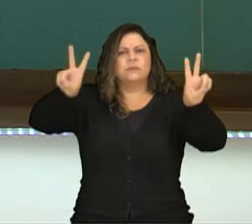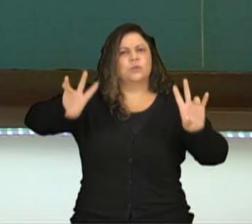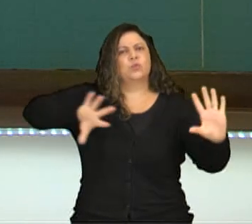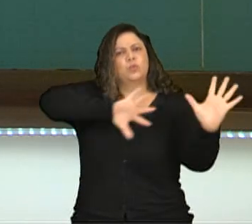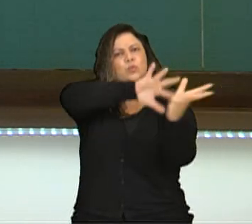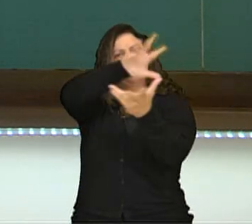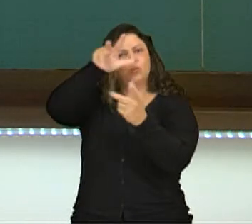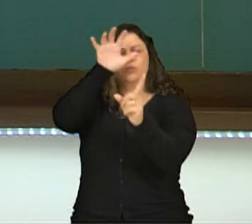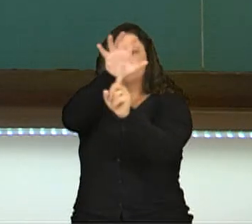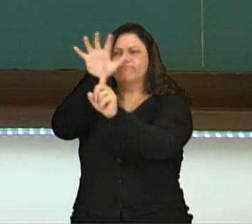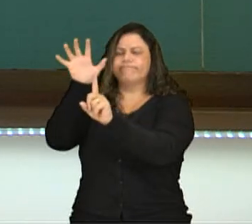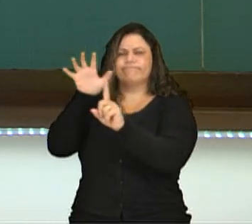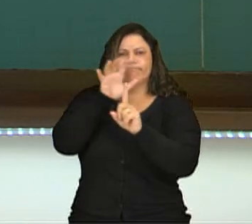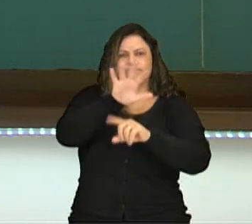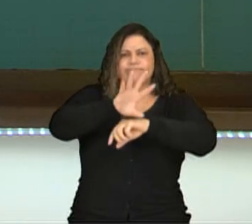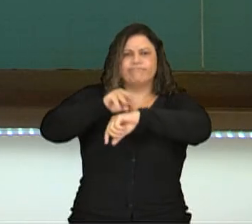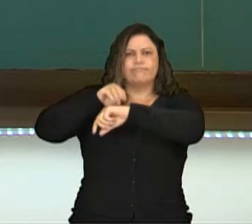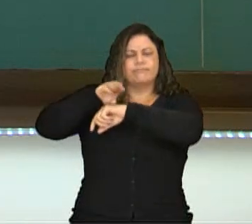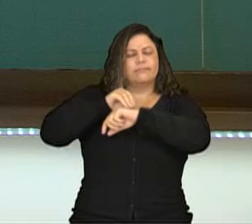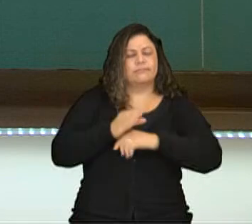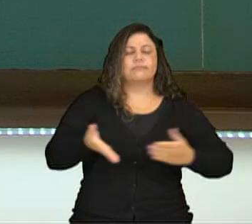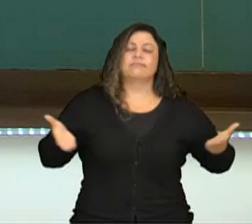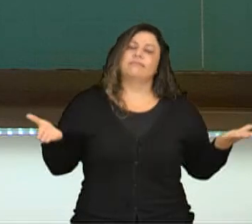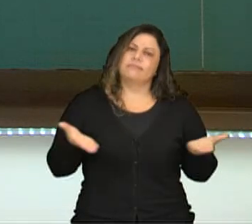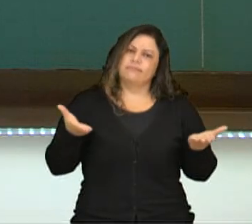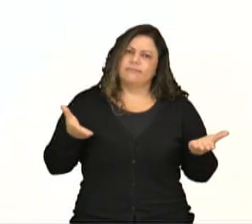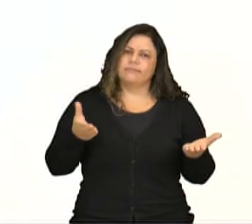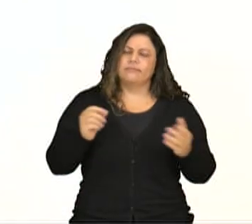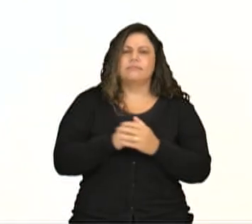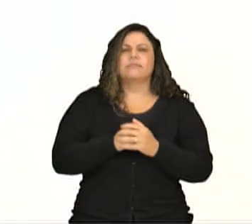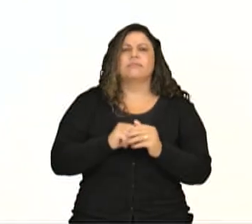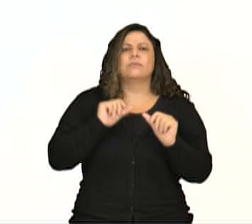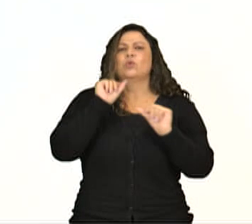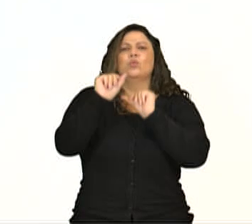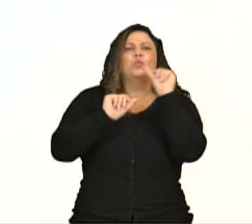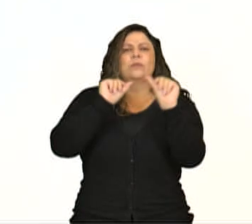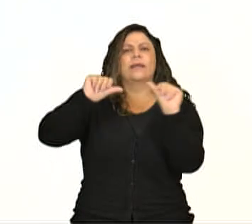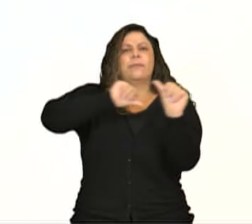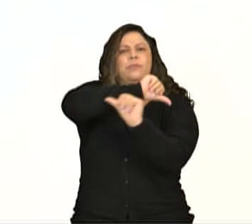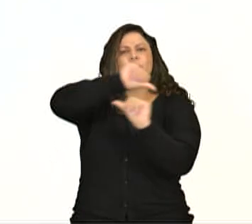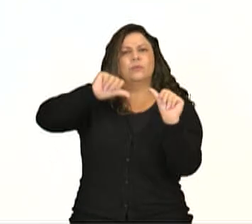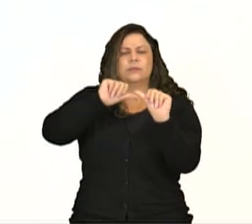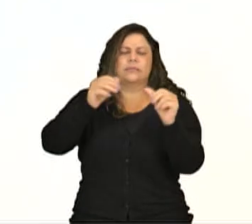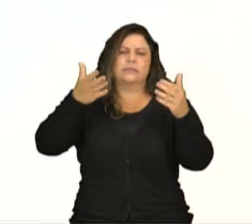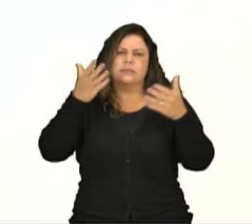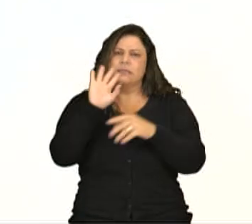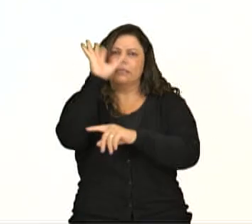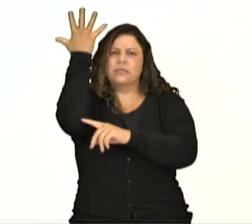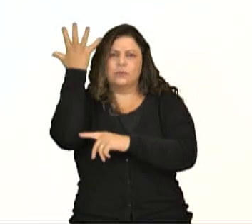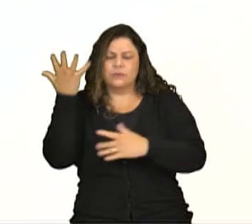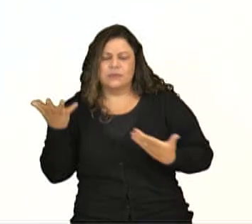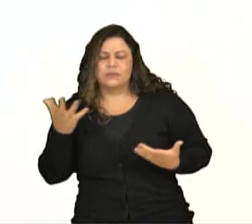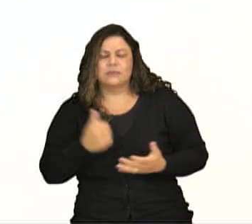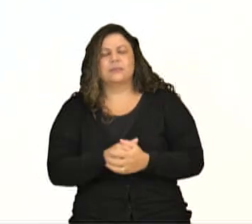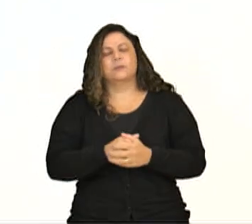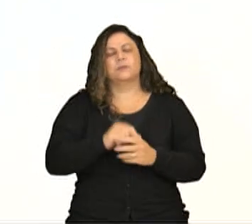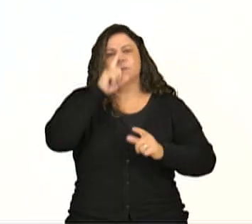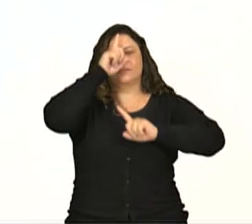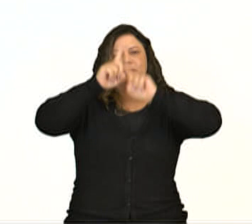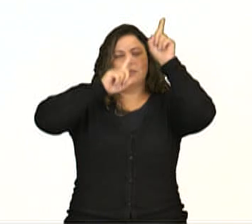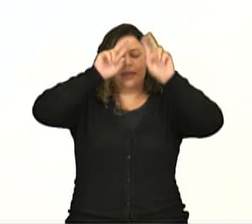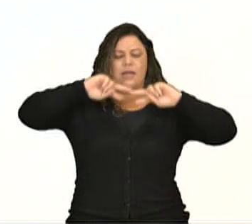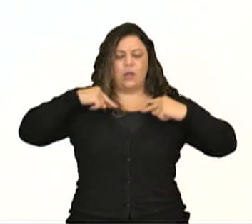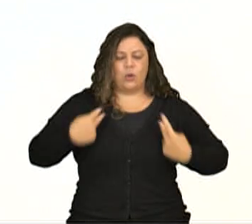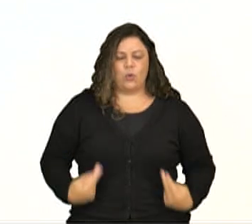influencia o nosso conhecimento atual. Que mudanças foram estas? As ideias humanistas